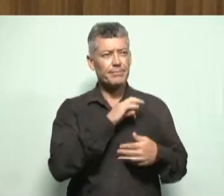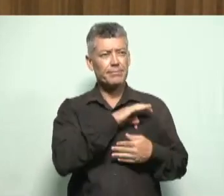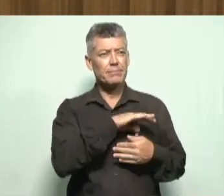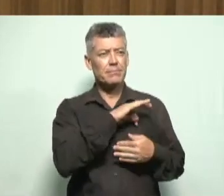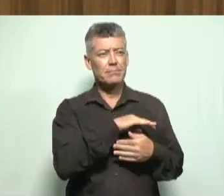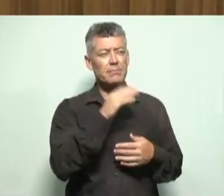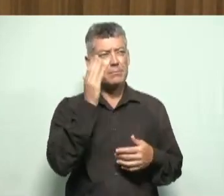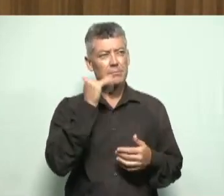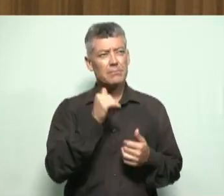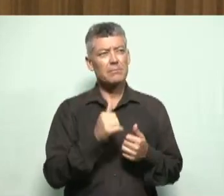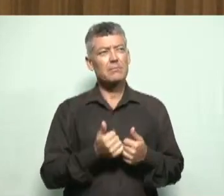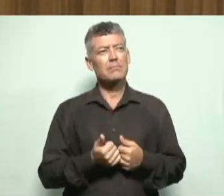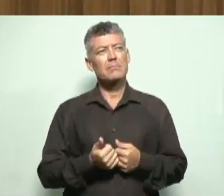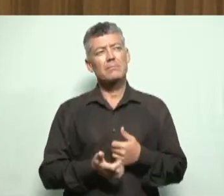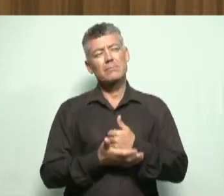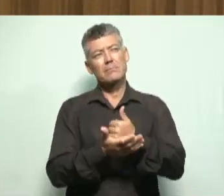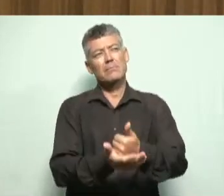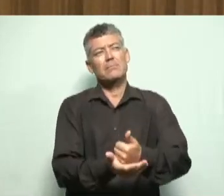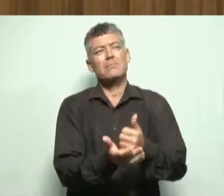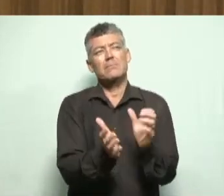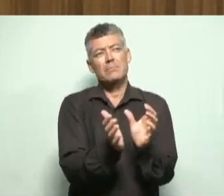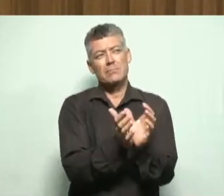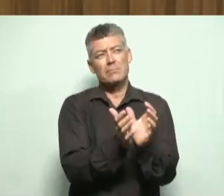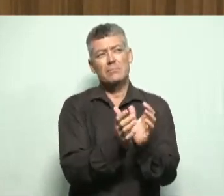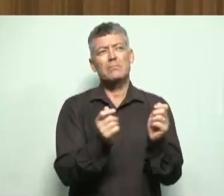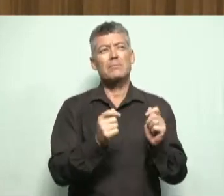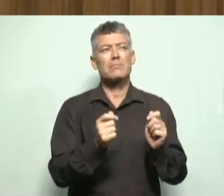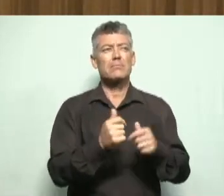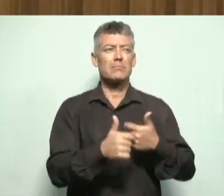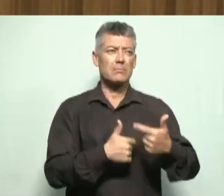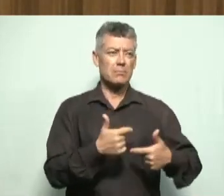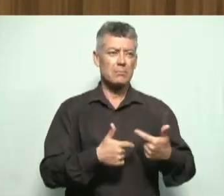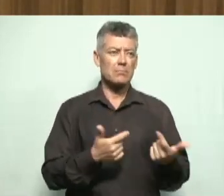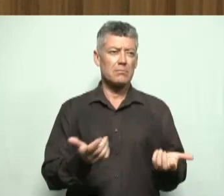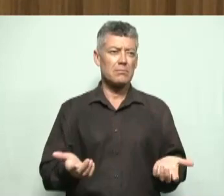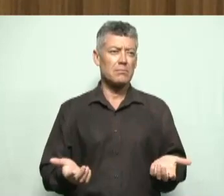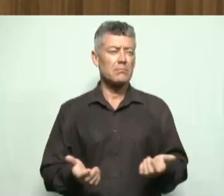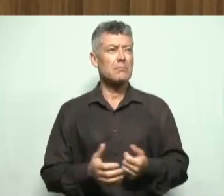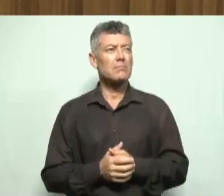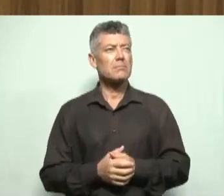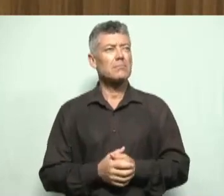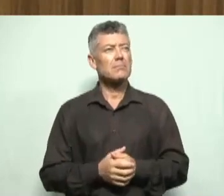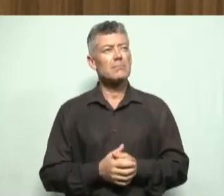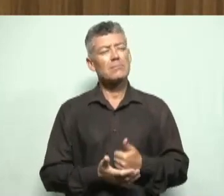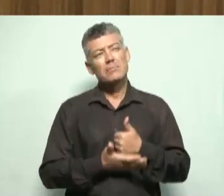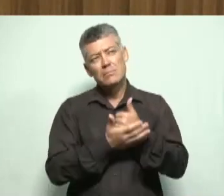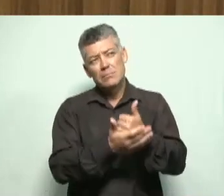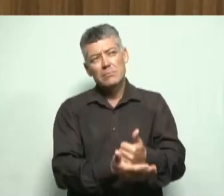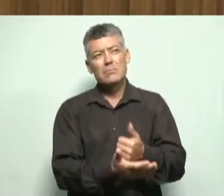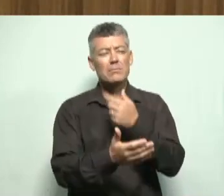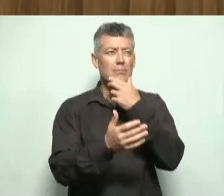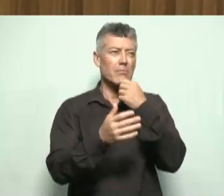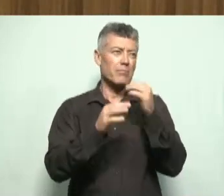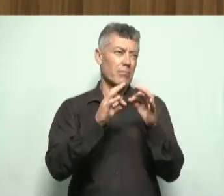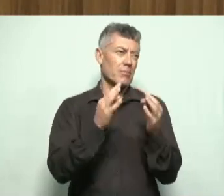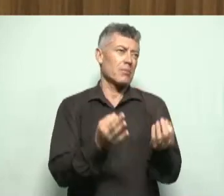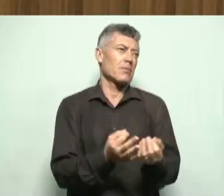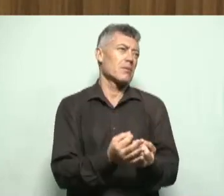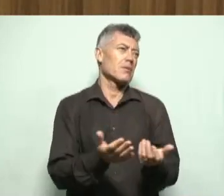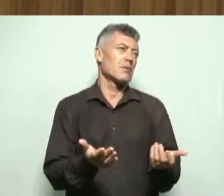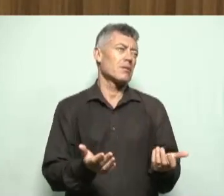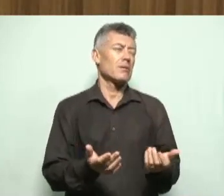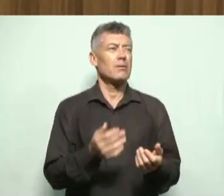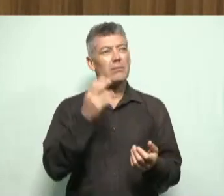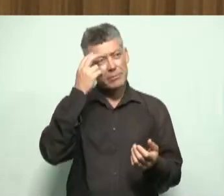que nós possamos dar dignidade ao nosso povo, é preciso que as pessoas tenham um trabalho, trabalho para poder prover as suas famílias. Sempre defendi